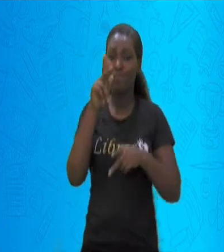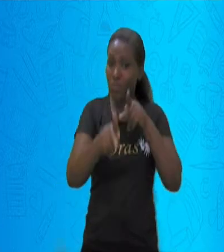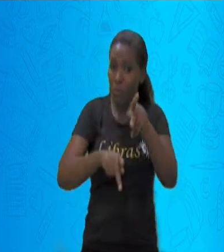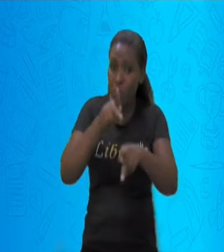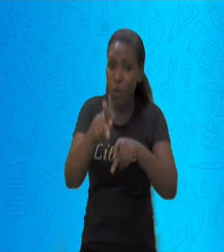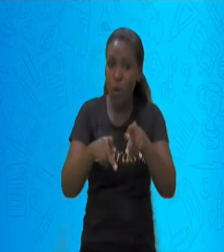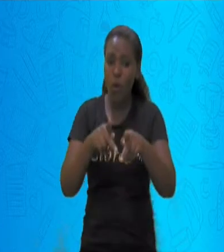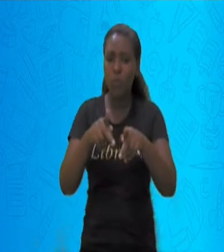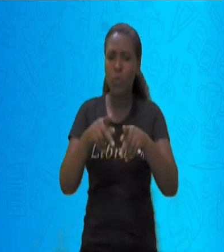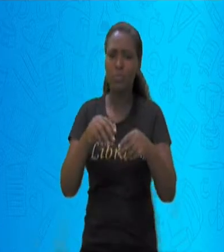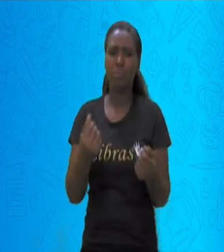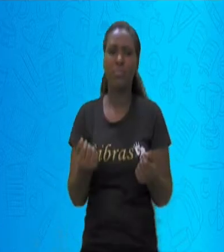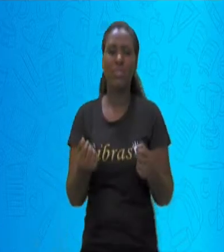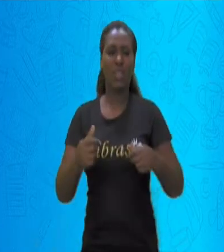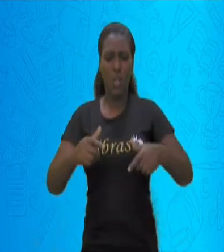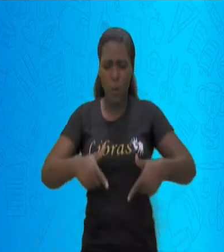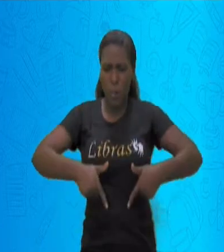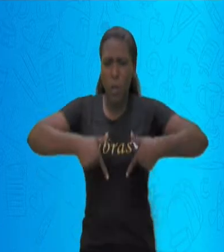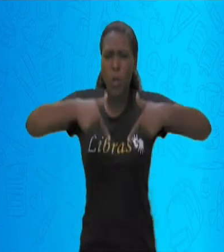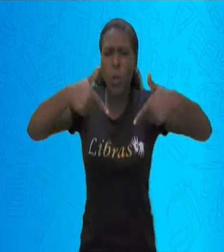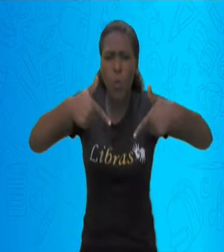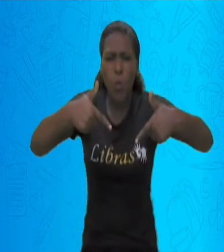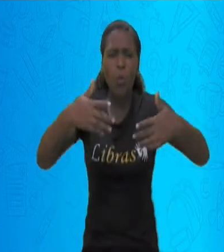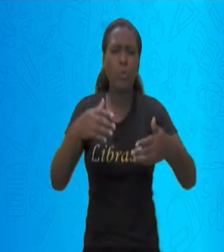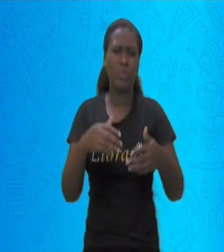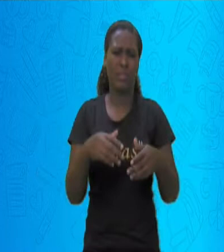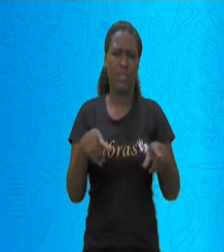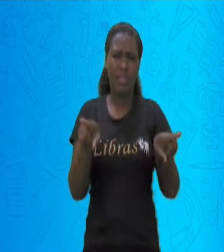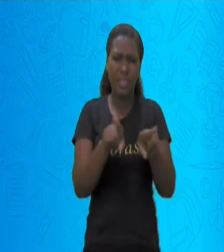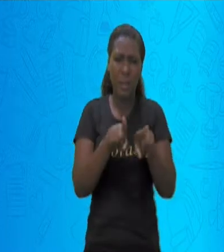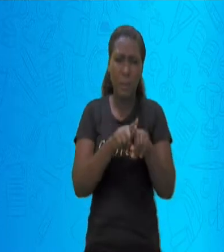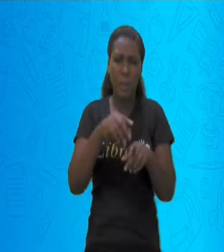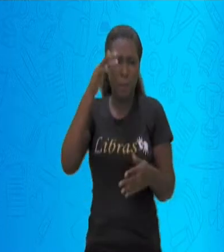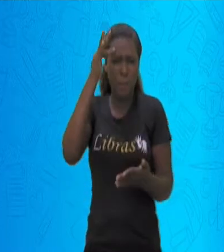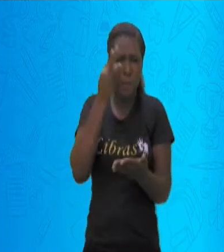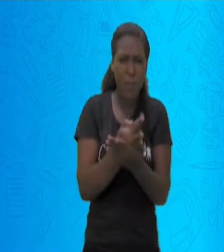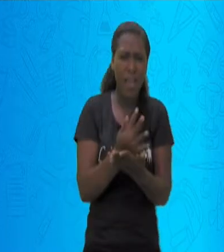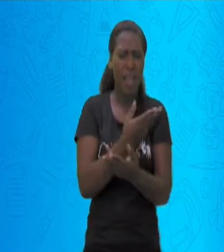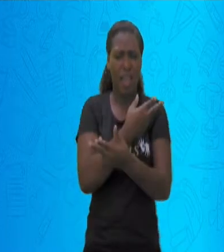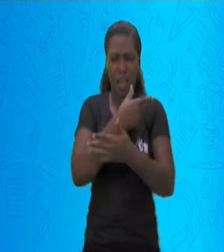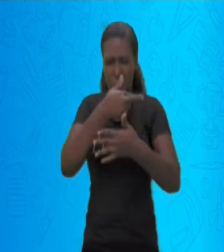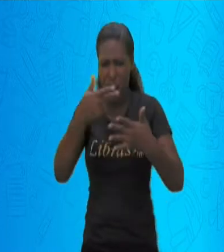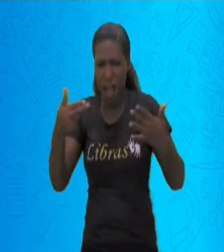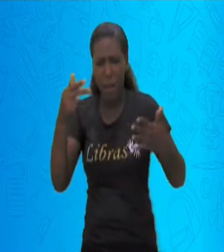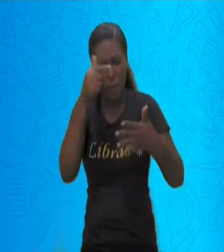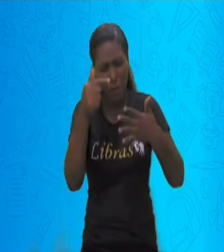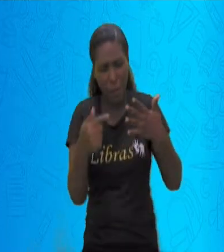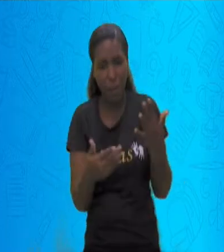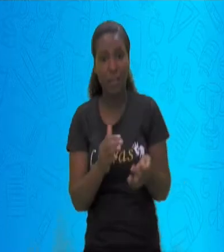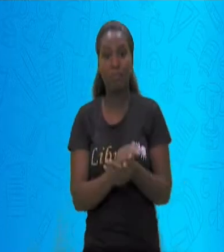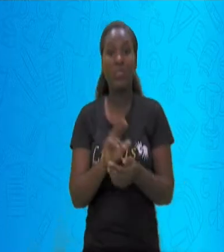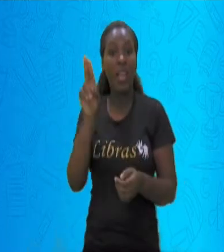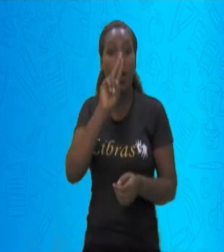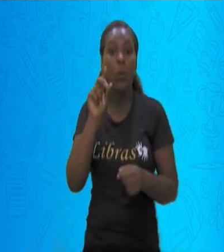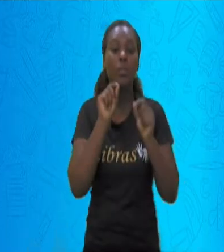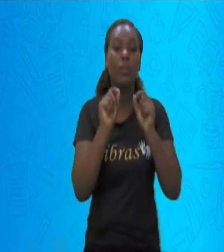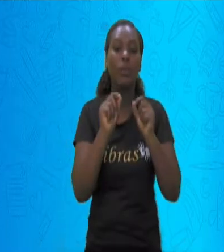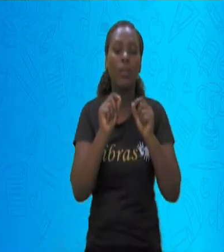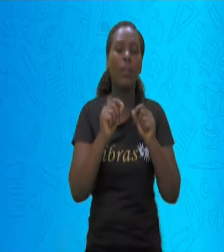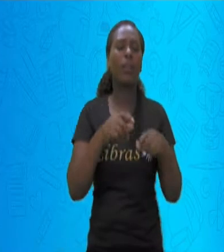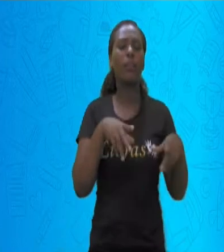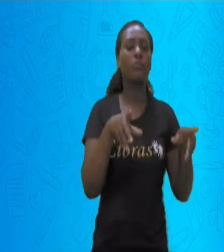em períodos de paz, como também de guerra, sendo um dos símbolos universais